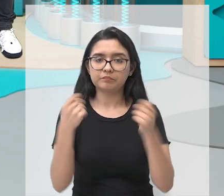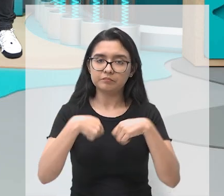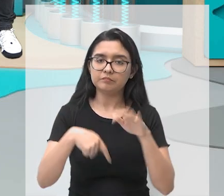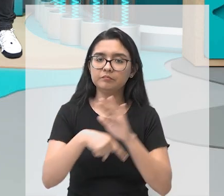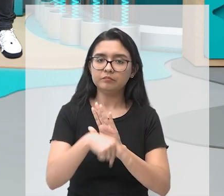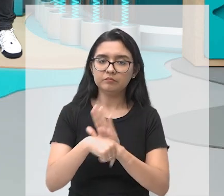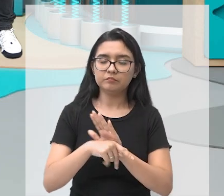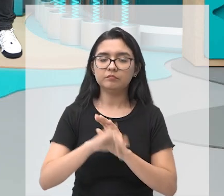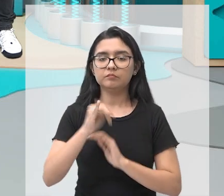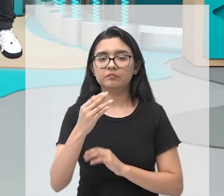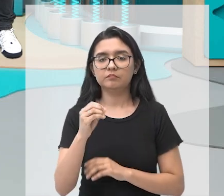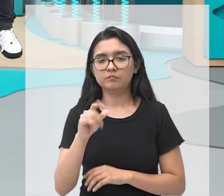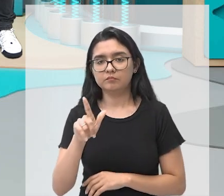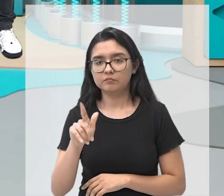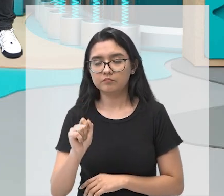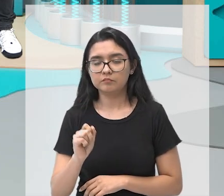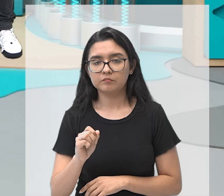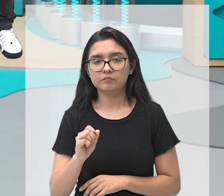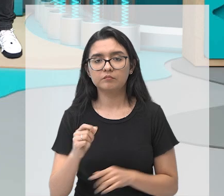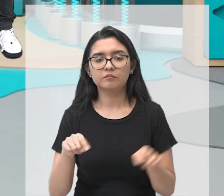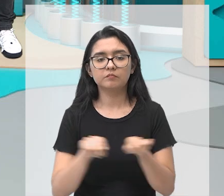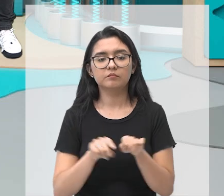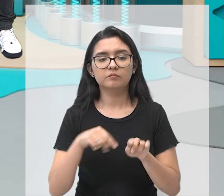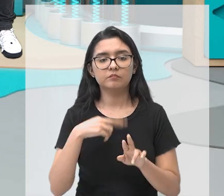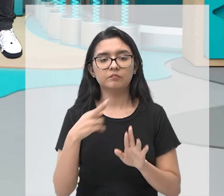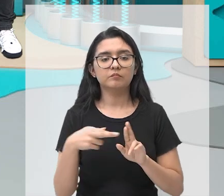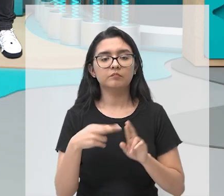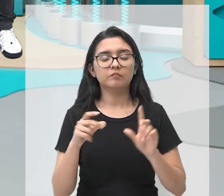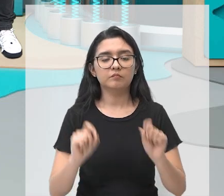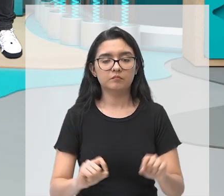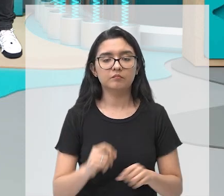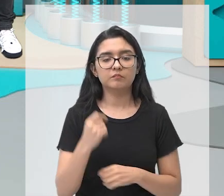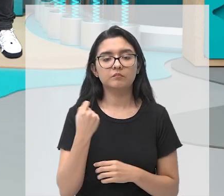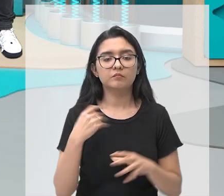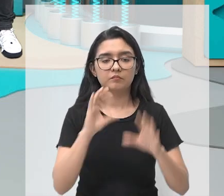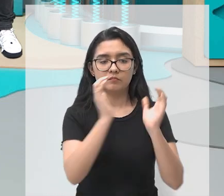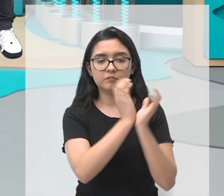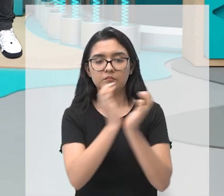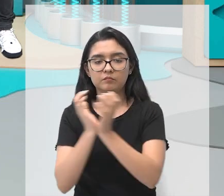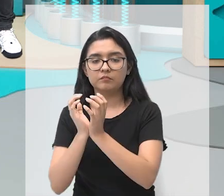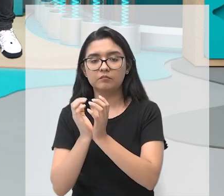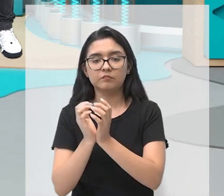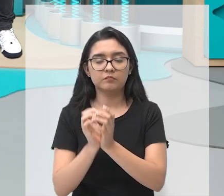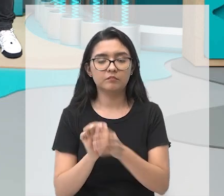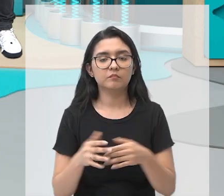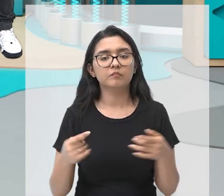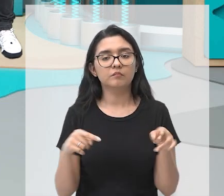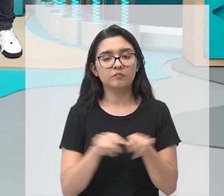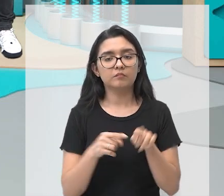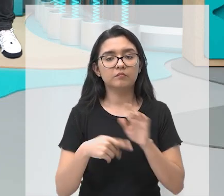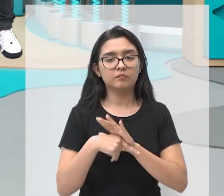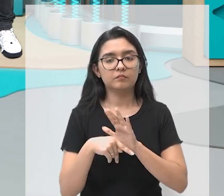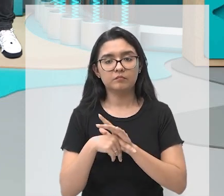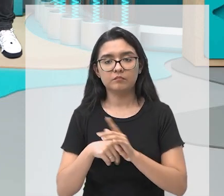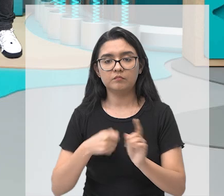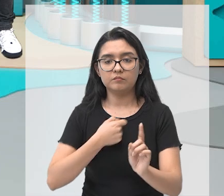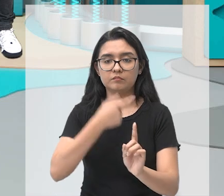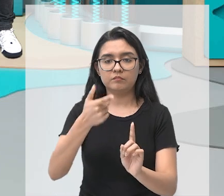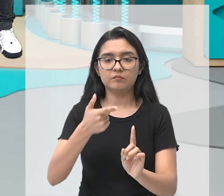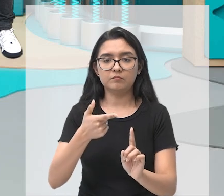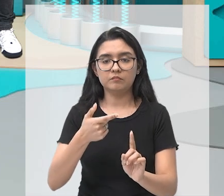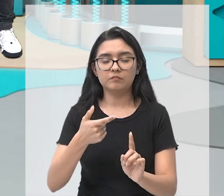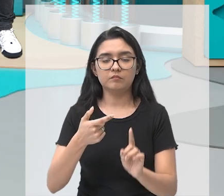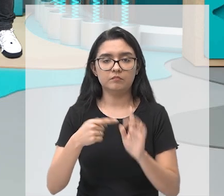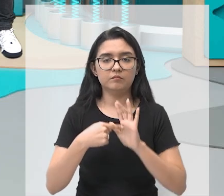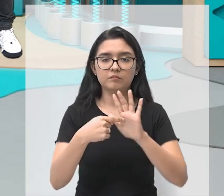do jogo, e claro, no que se refere à classificação e correspondência. Isso tratando-se do jogo descrito como